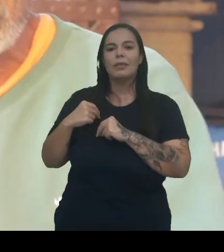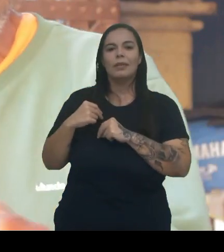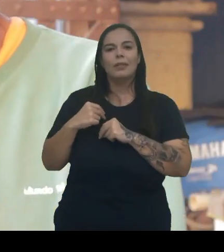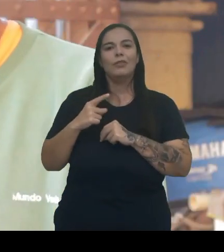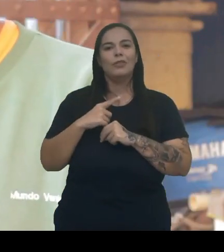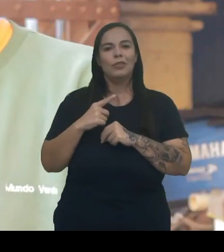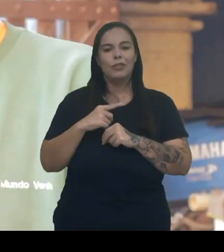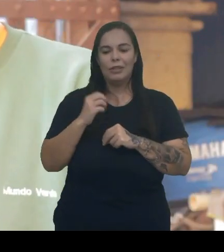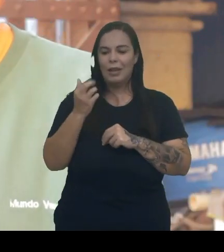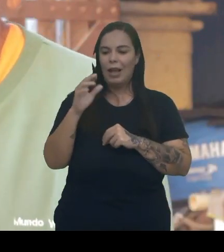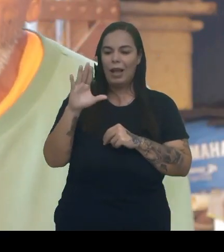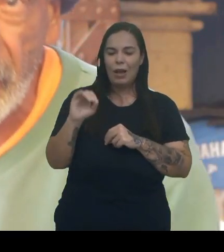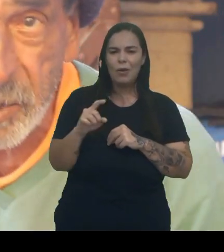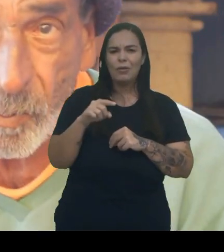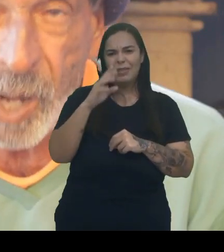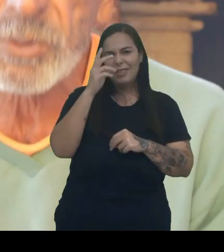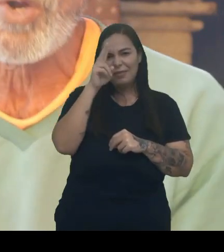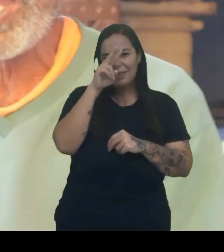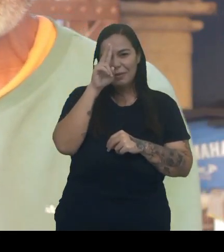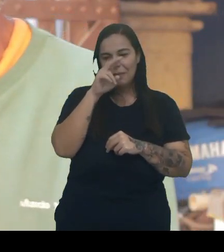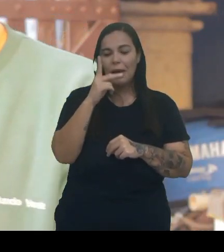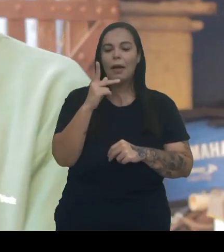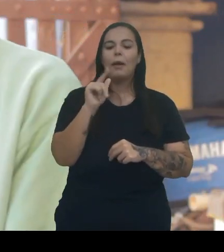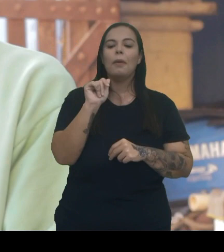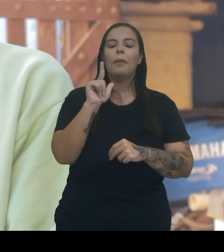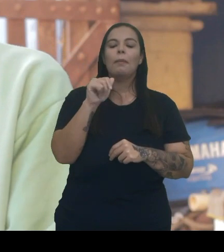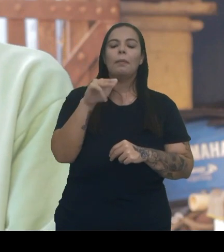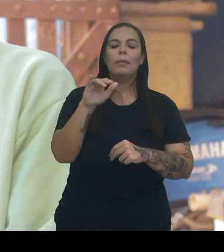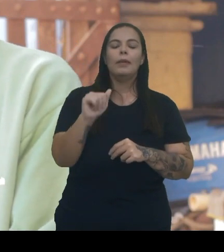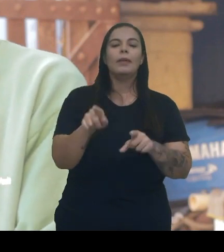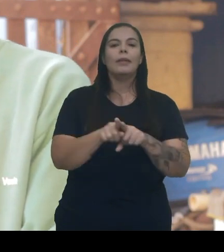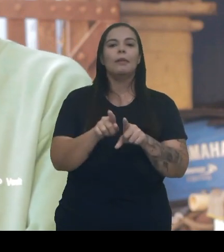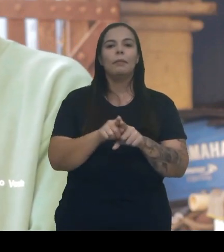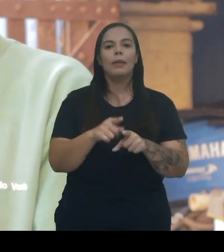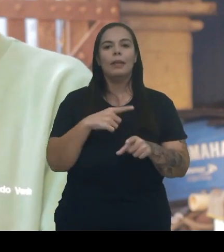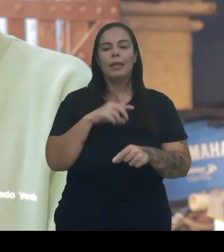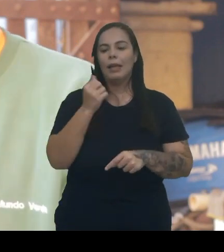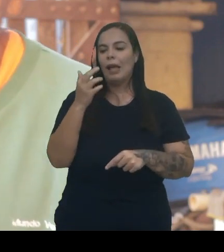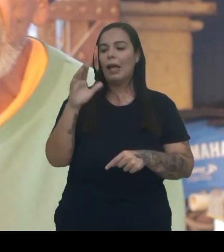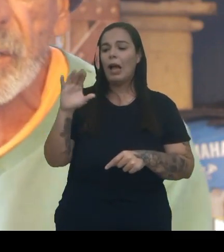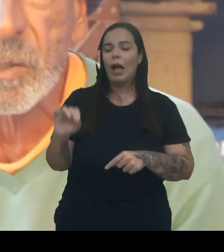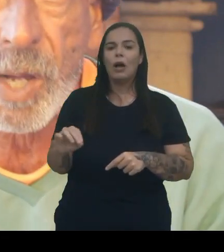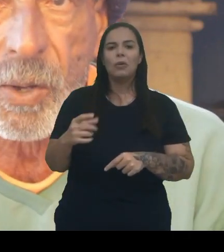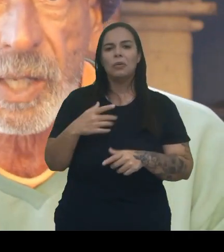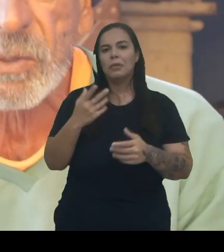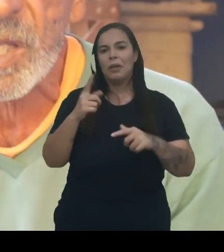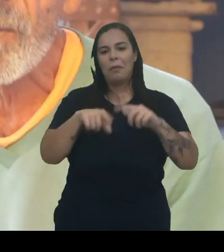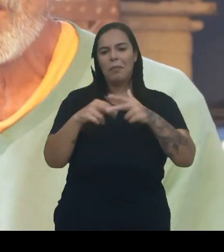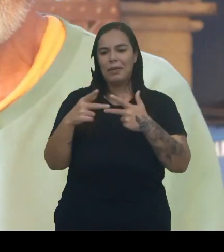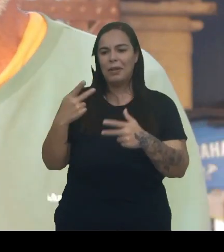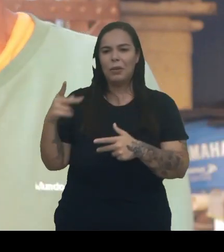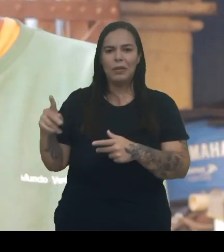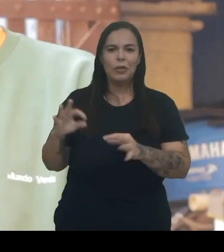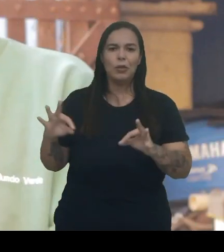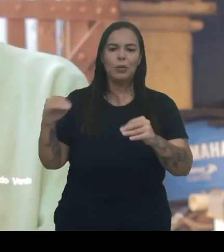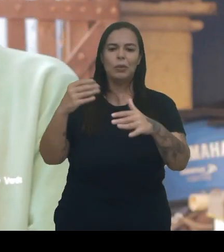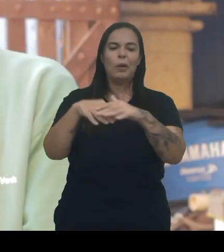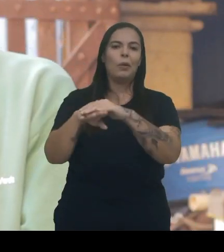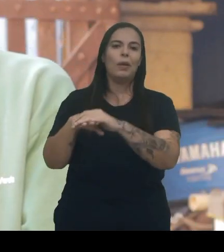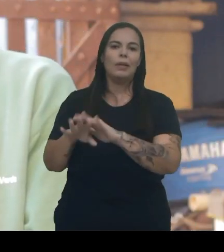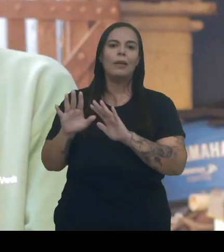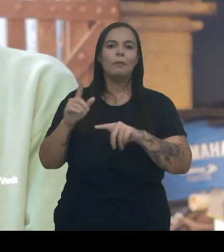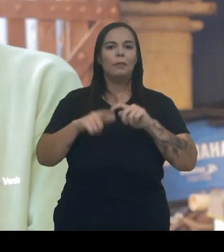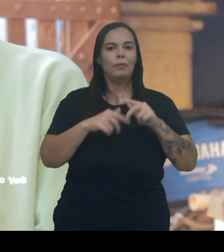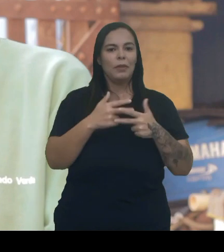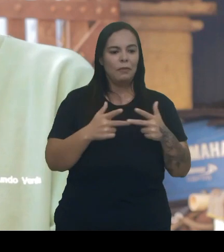Você deve ser. Plana de mão, tem um arco de pôa também, nem sei onde está, acho que eu dei para um aí. A plana de mão, né? Ele usava, mas as ferramentas dele andavam